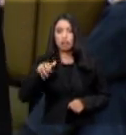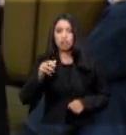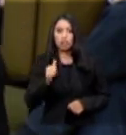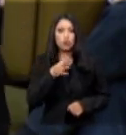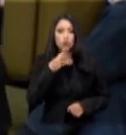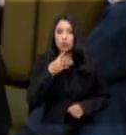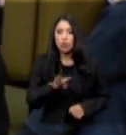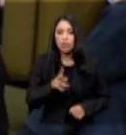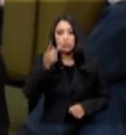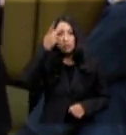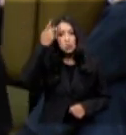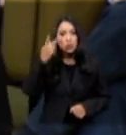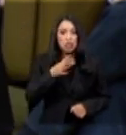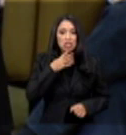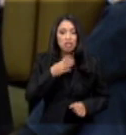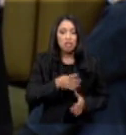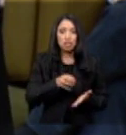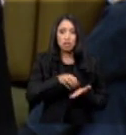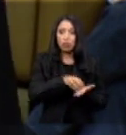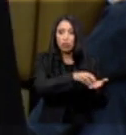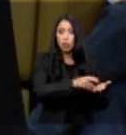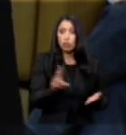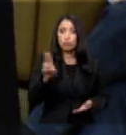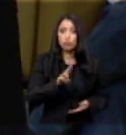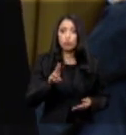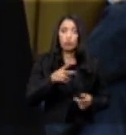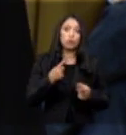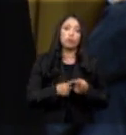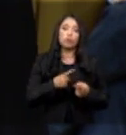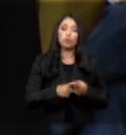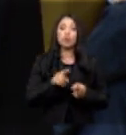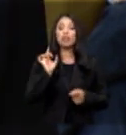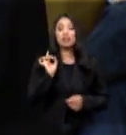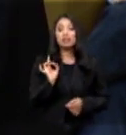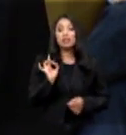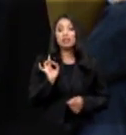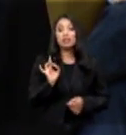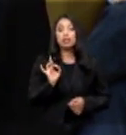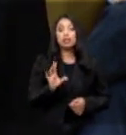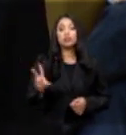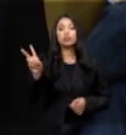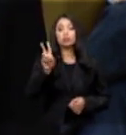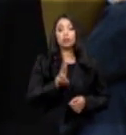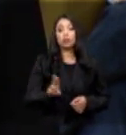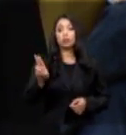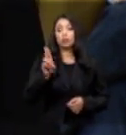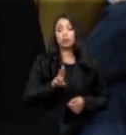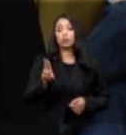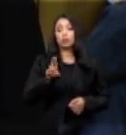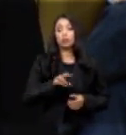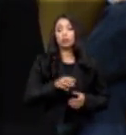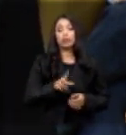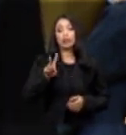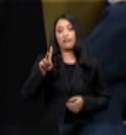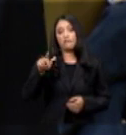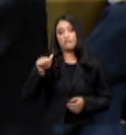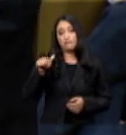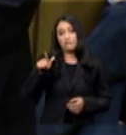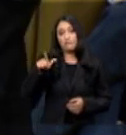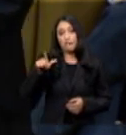teve qualquer produção escoada por ela, porque ela é exclusivamente utilizada pela Companhia Vale do Rio